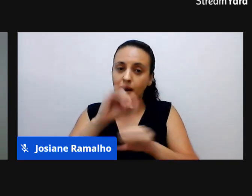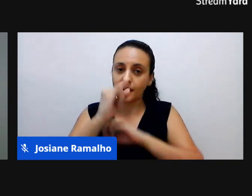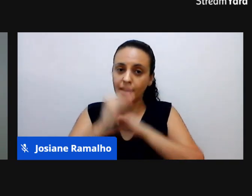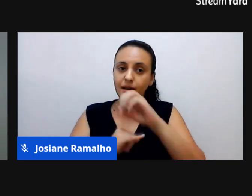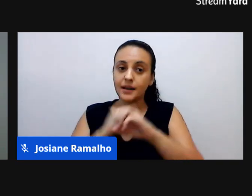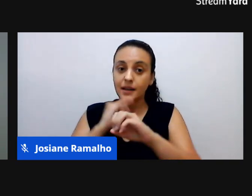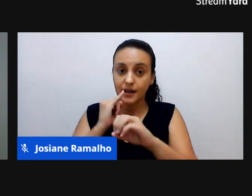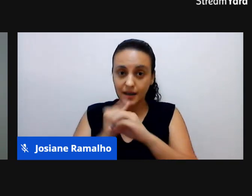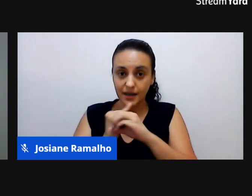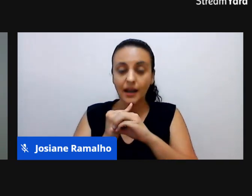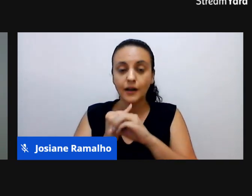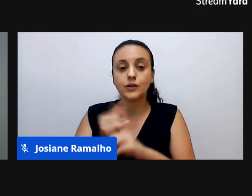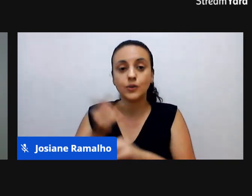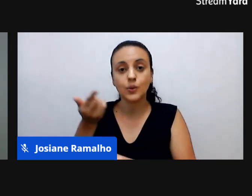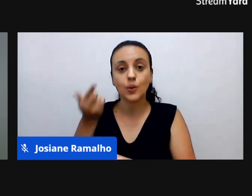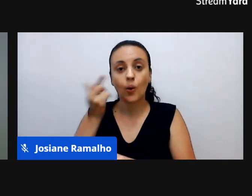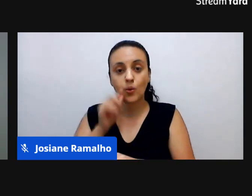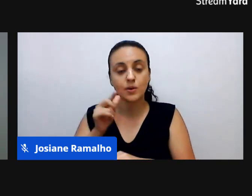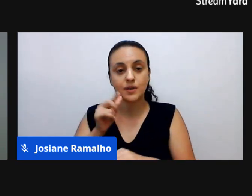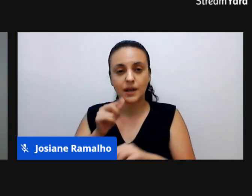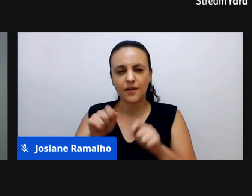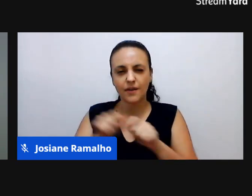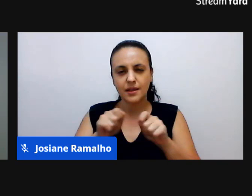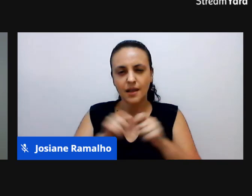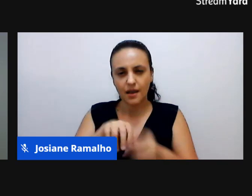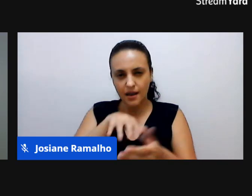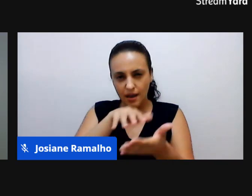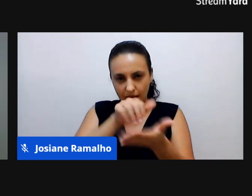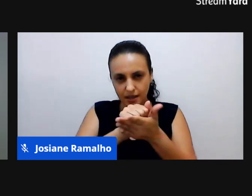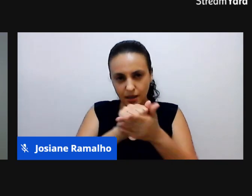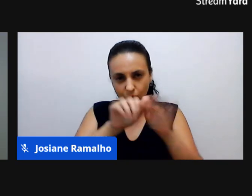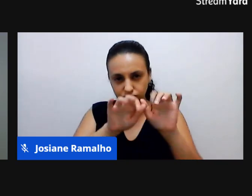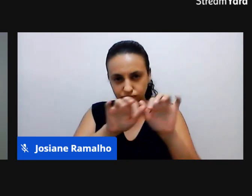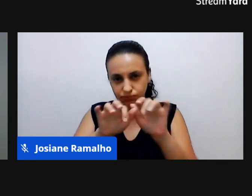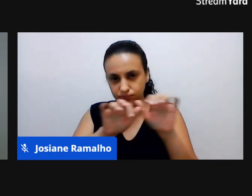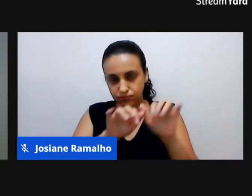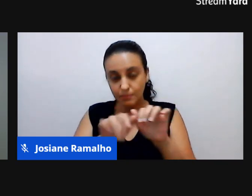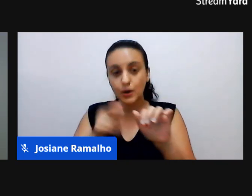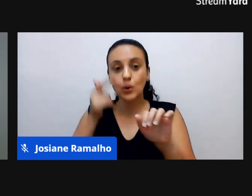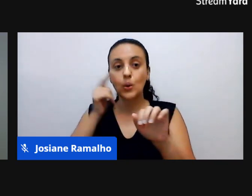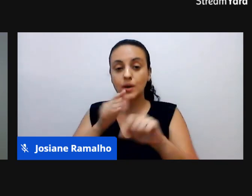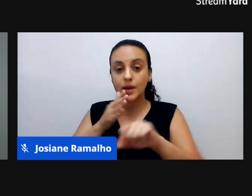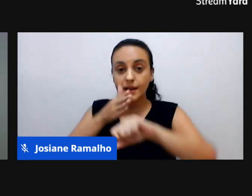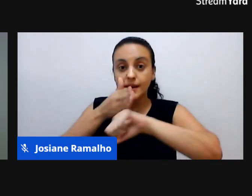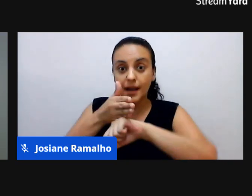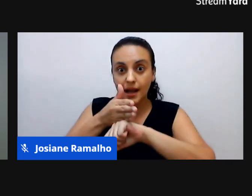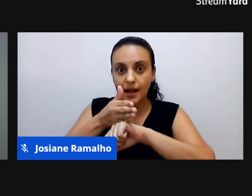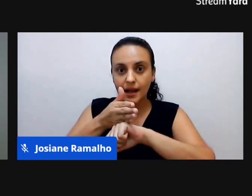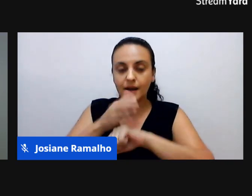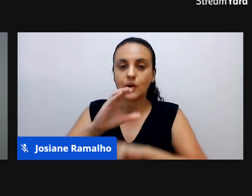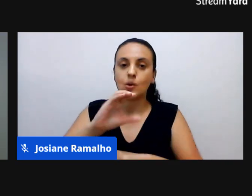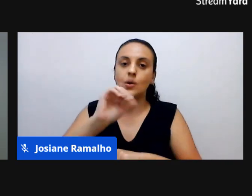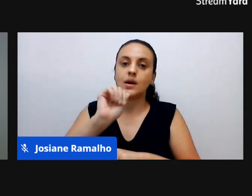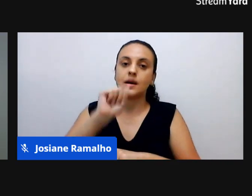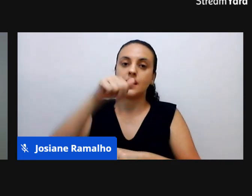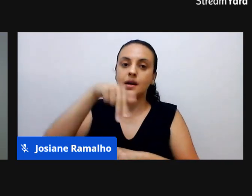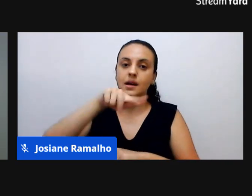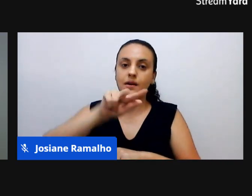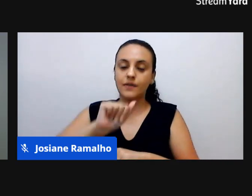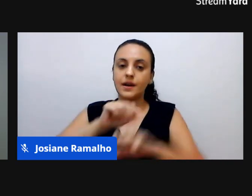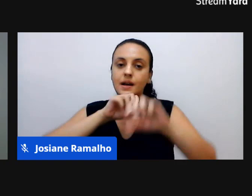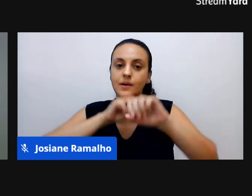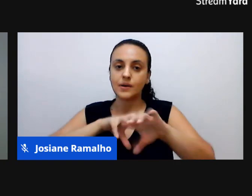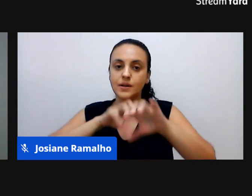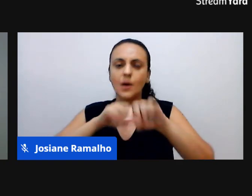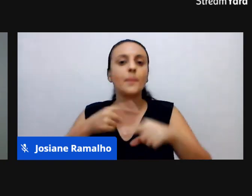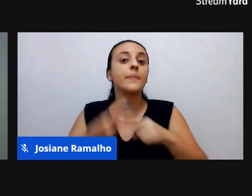de fazer a sua inscrição para ter acesso ao Canva educacional. Por quê? Porque o Canva educacional